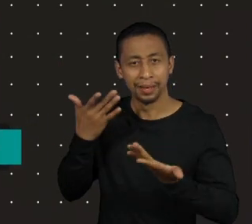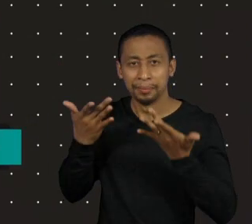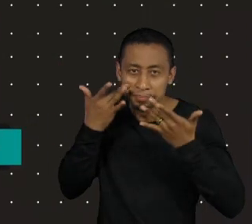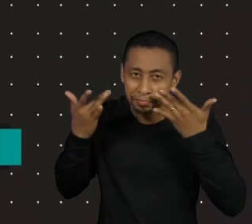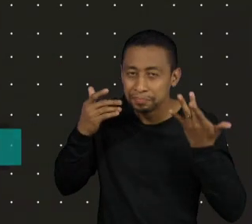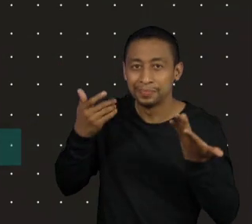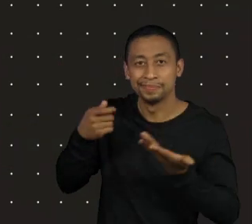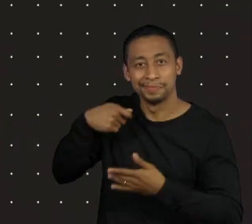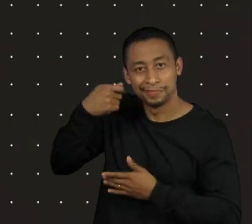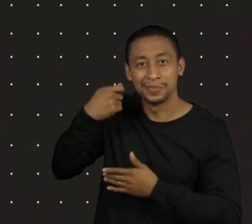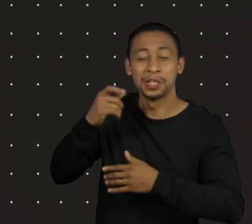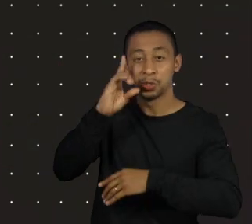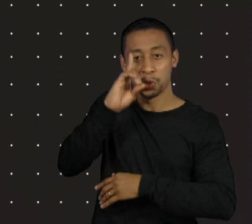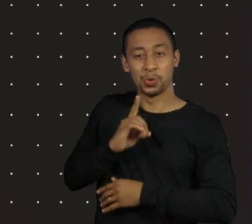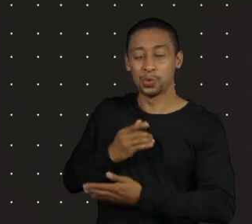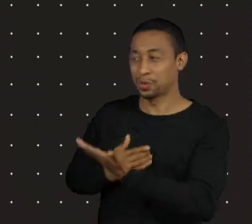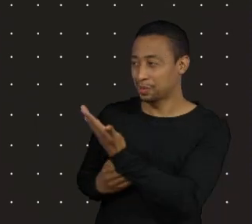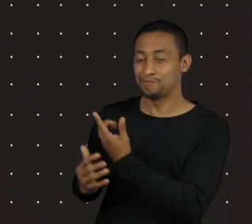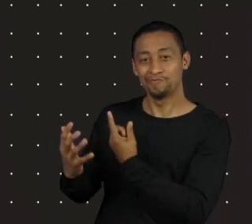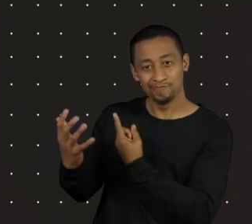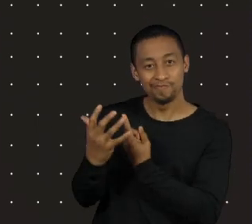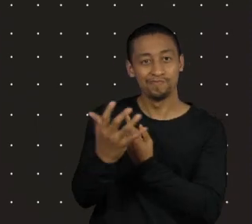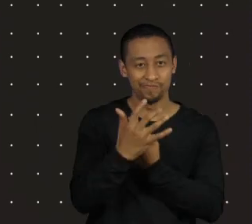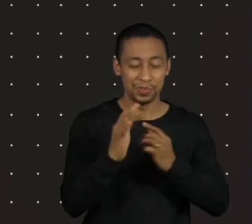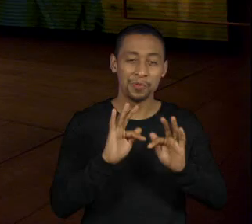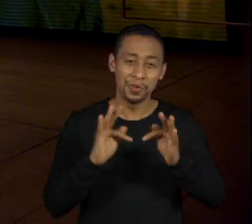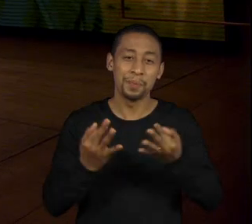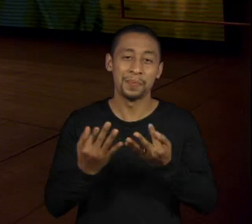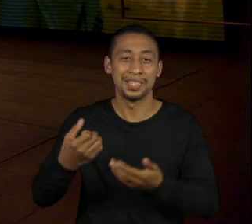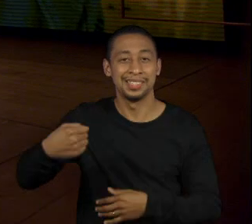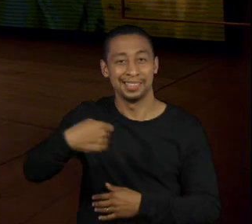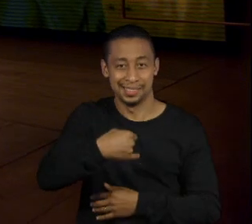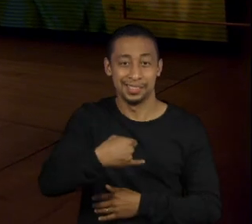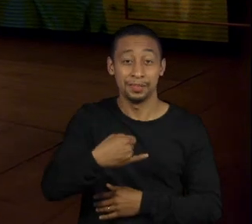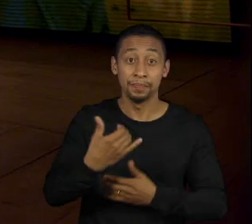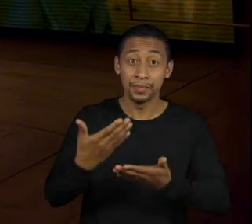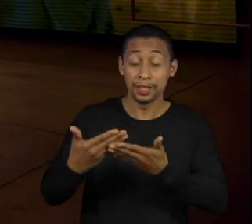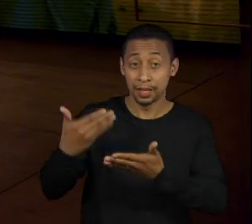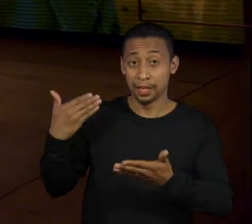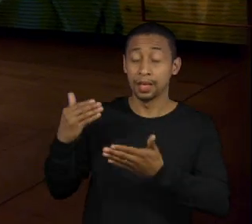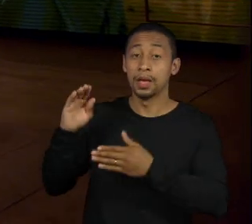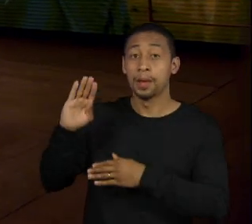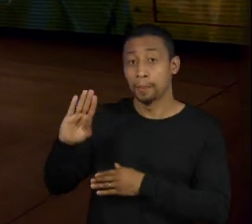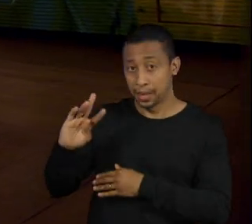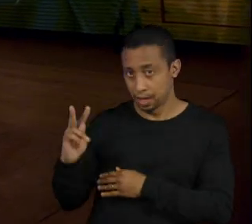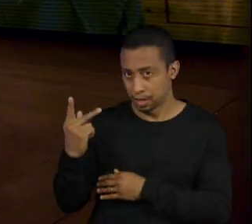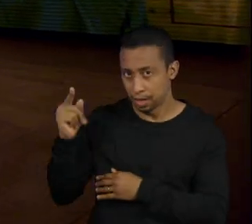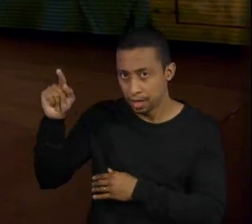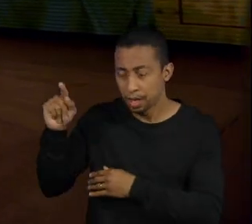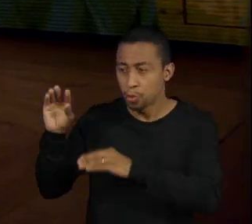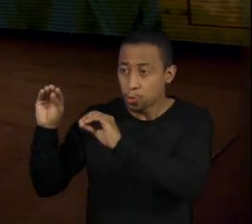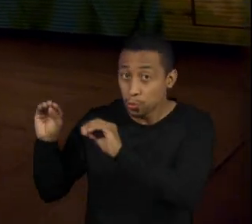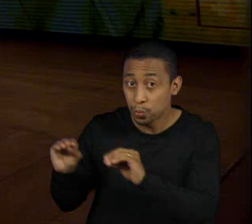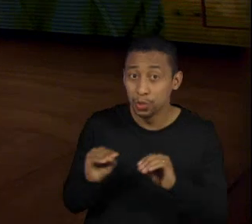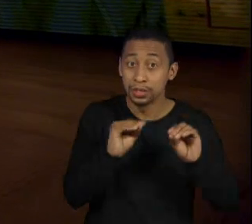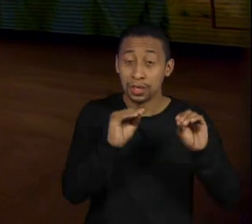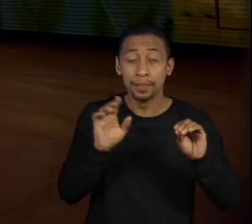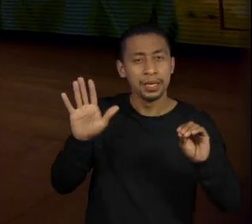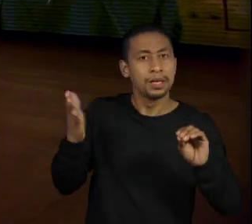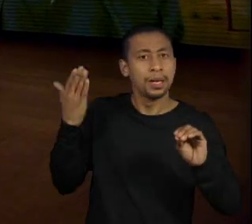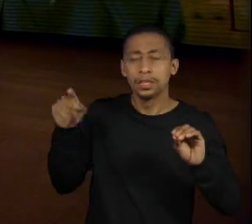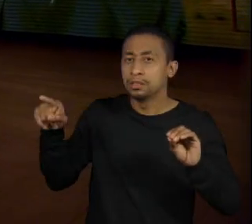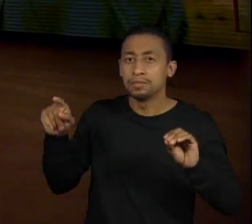teatro. Então, foram muitas influências familiares, sim. Quando eu saí de Belo Horizonte, BH não tinha uma faculdade, por exemplo, de